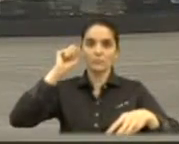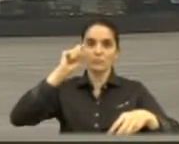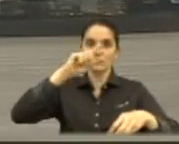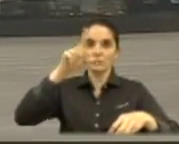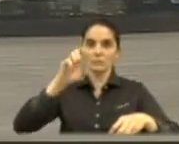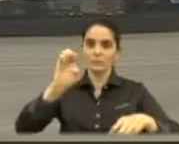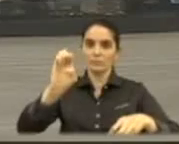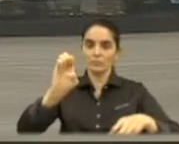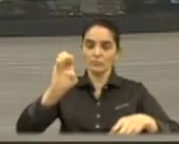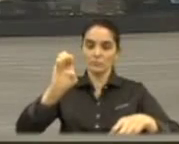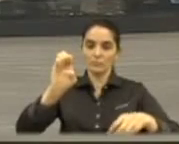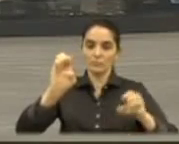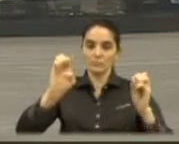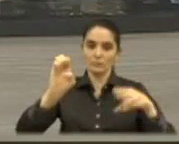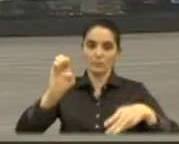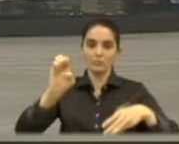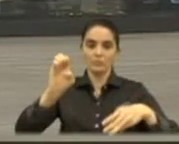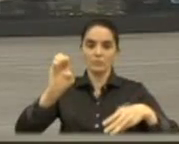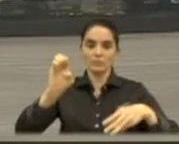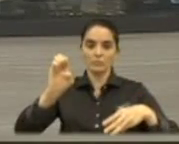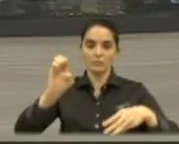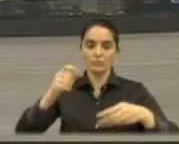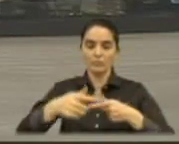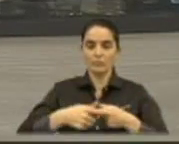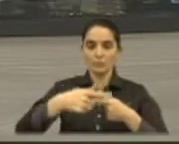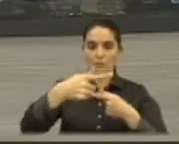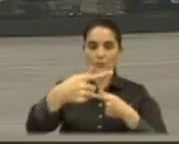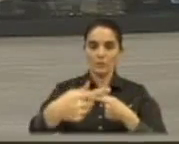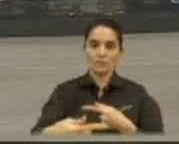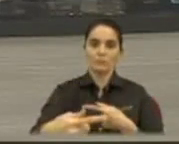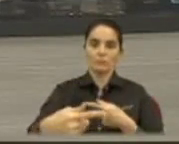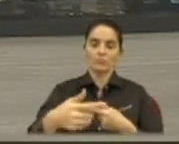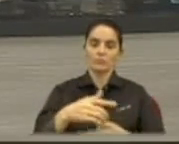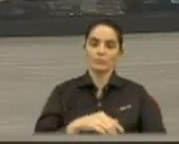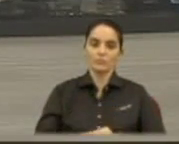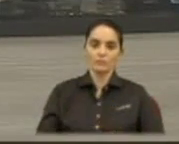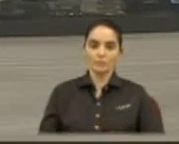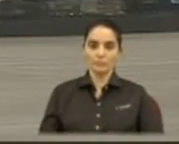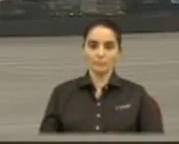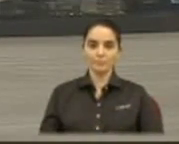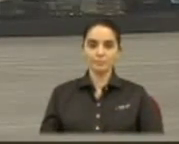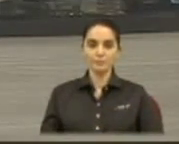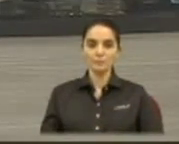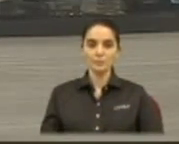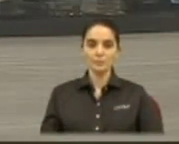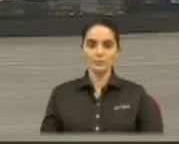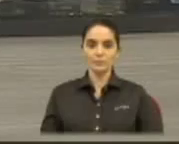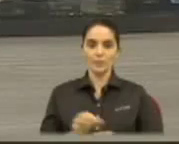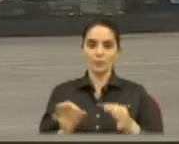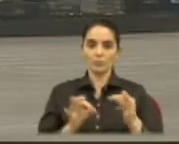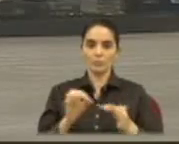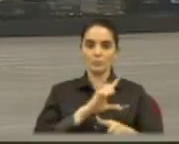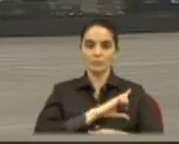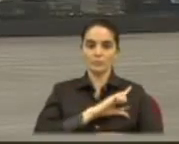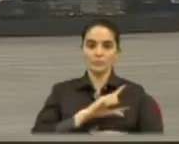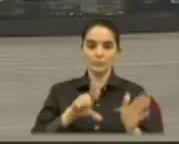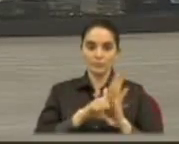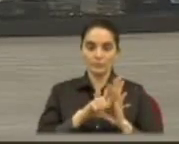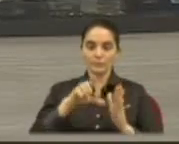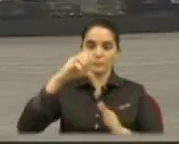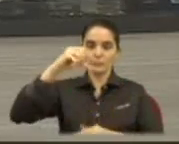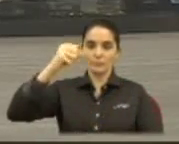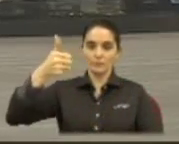José Roberto. Sim. Está adiado por esta sessão, item quarto da pauta, projeto de número 91,